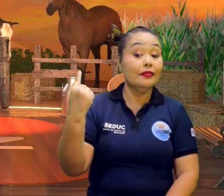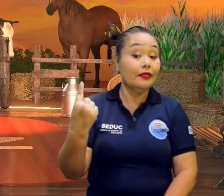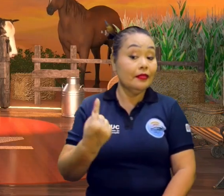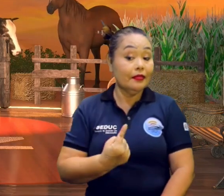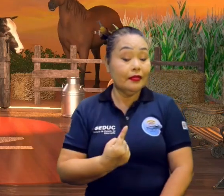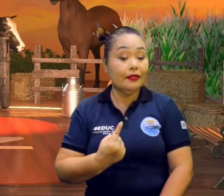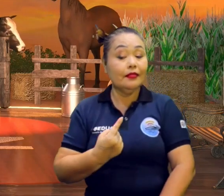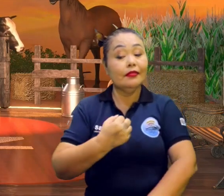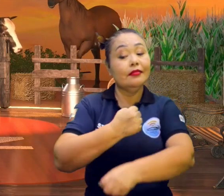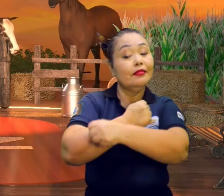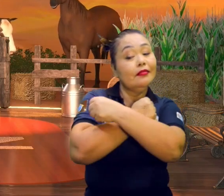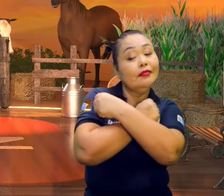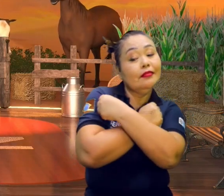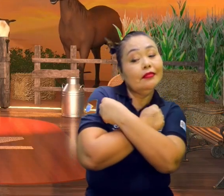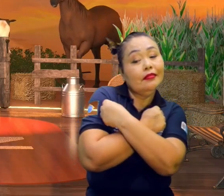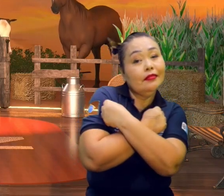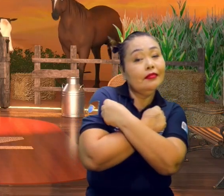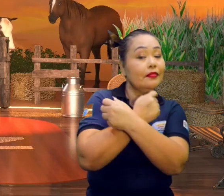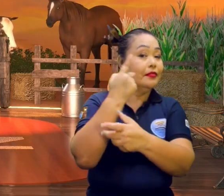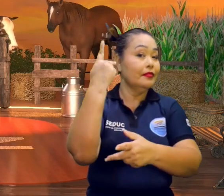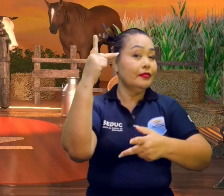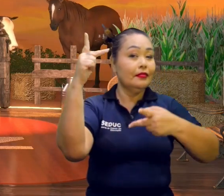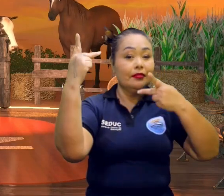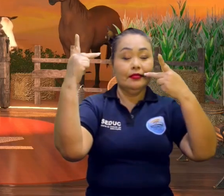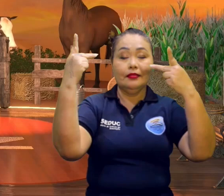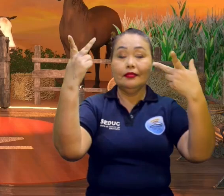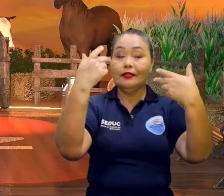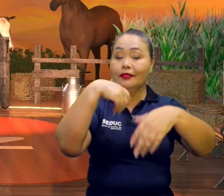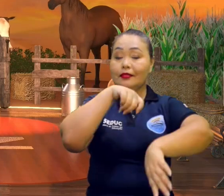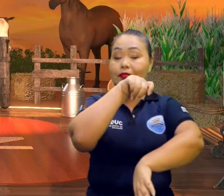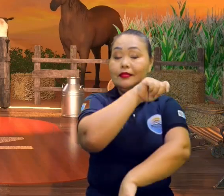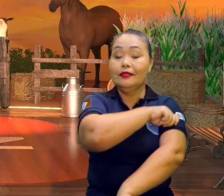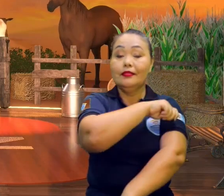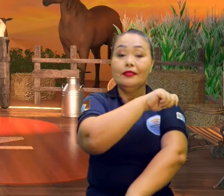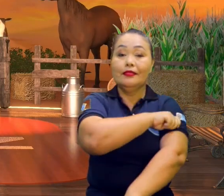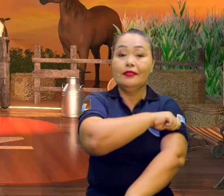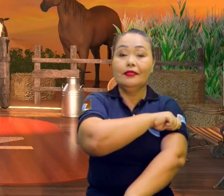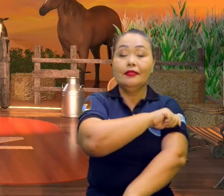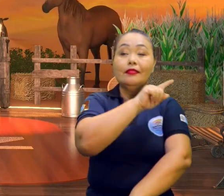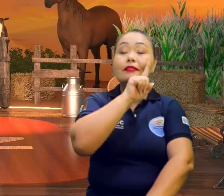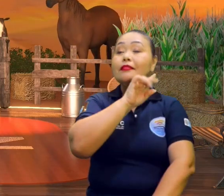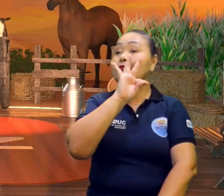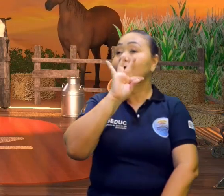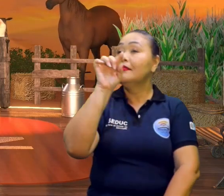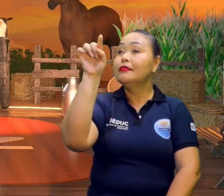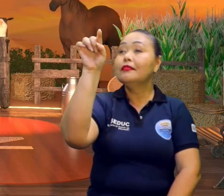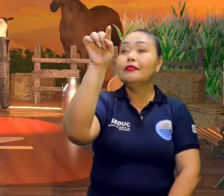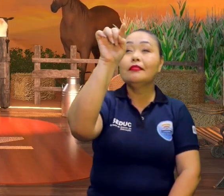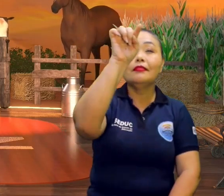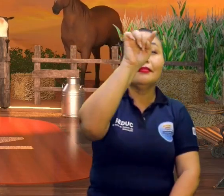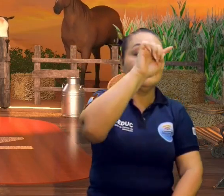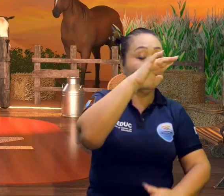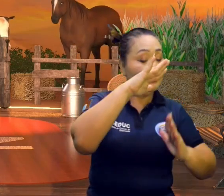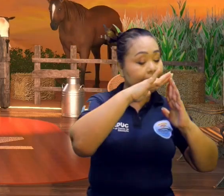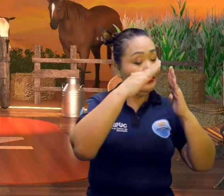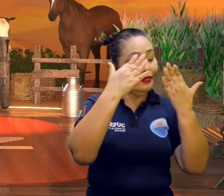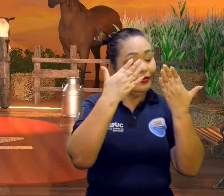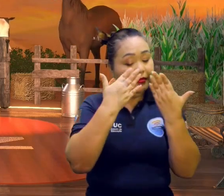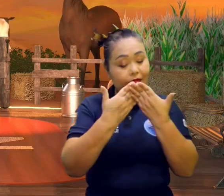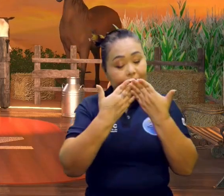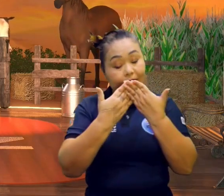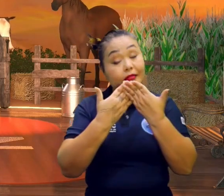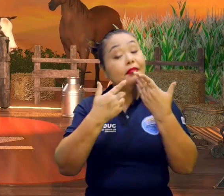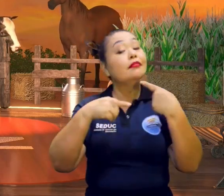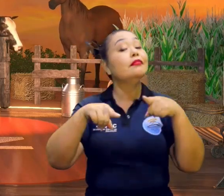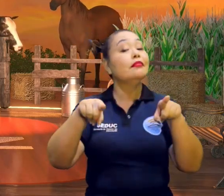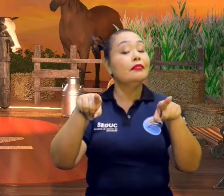abraços para os nossos estudantes de todas as nossas escolas, aos professores presenciais, aqueles que já